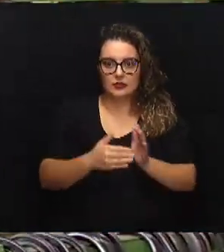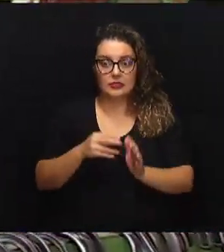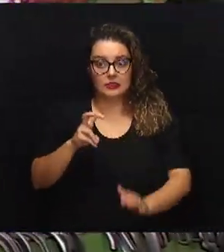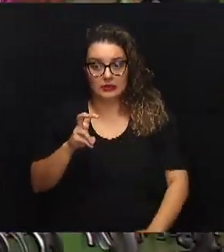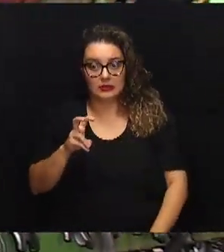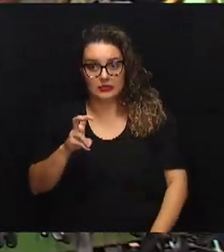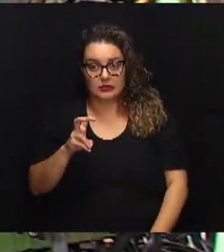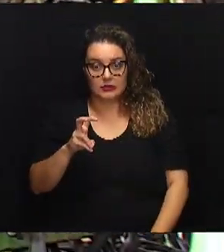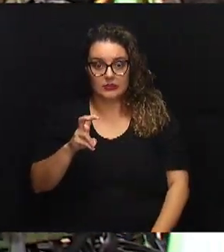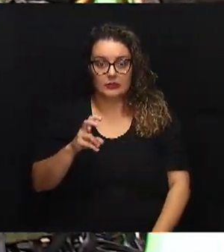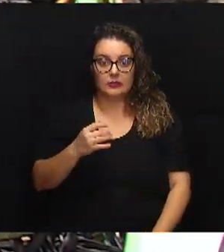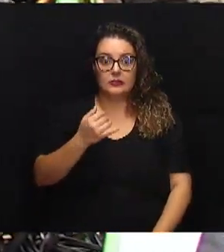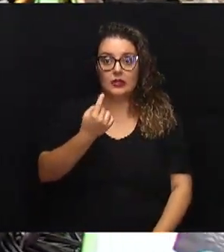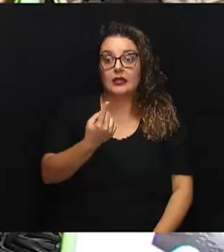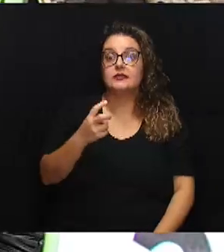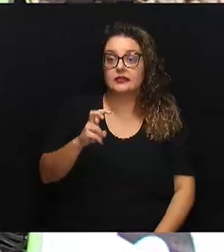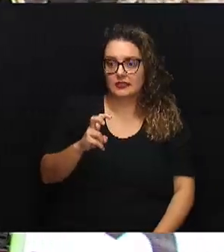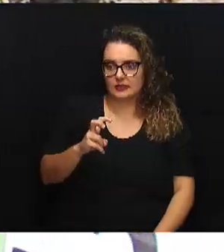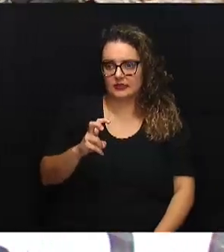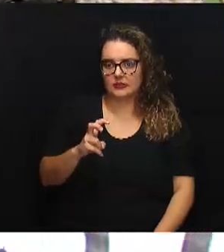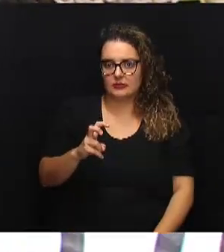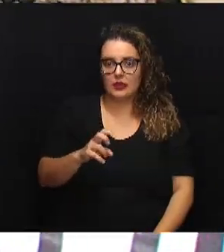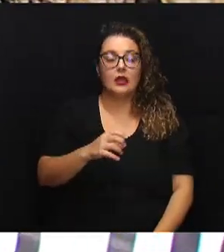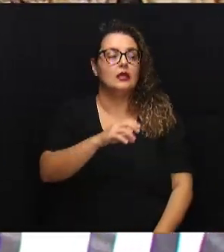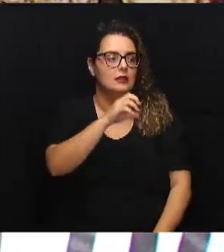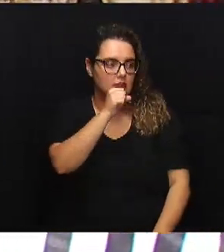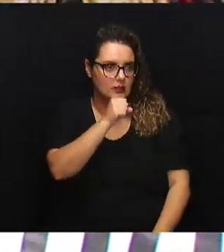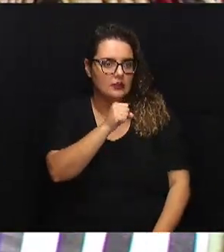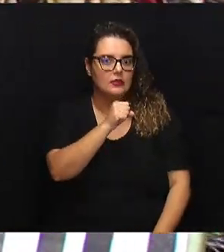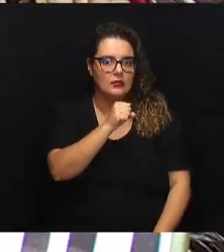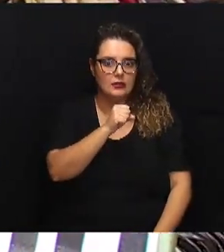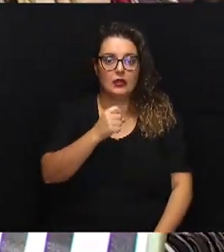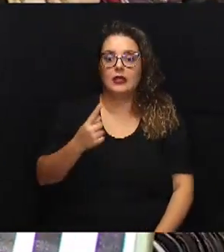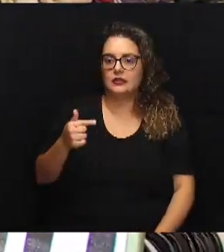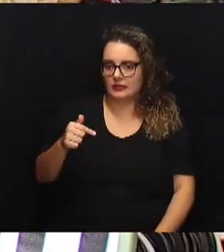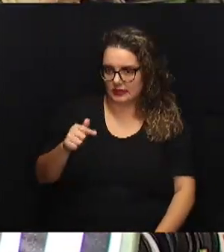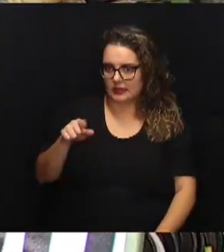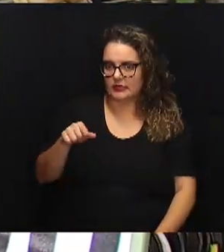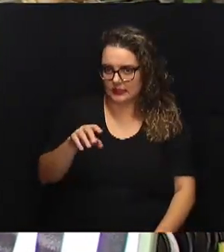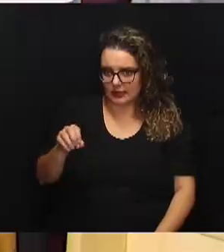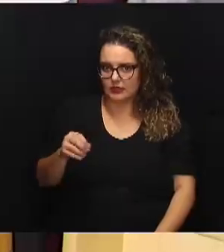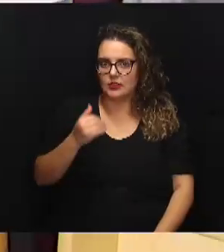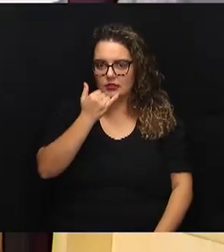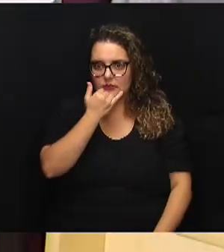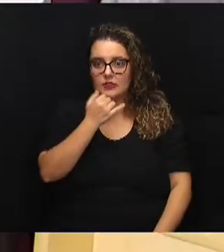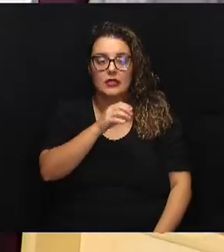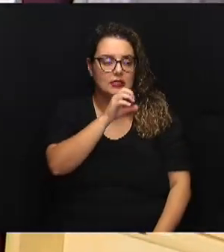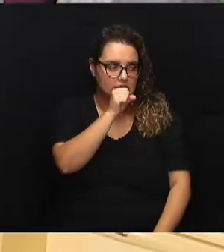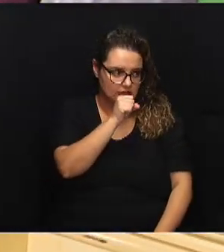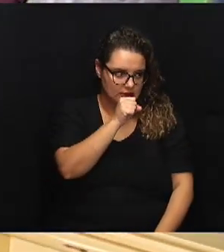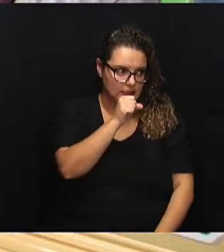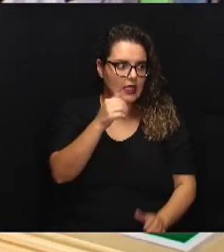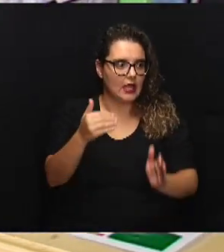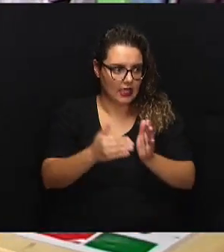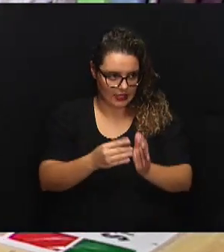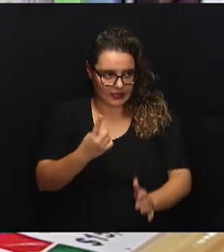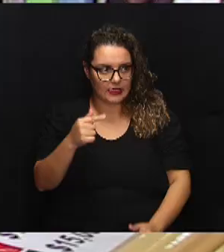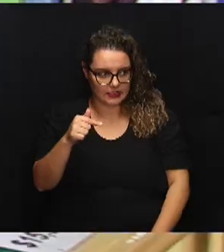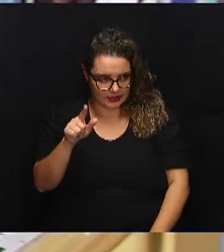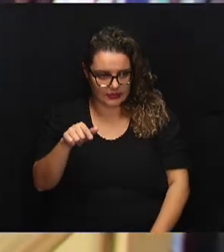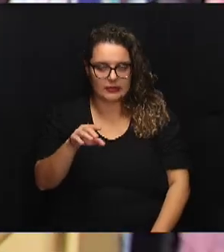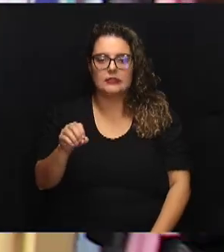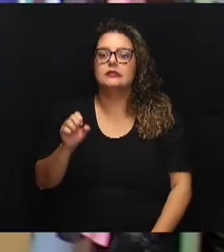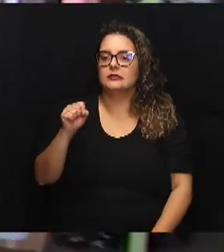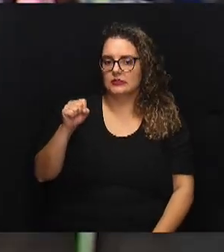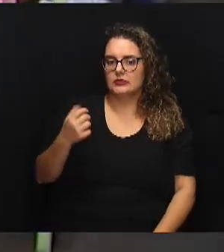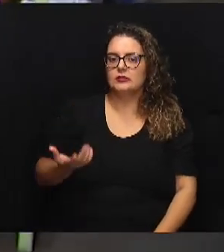às 15 horas. Então sábado também tem. 17 horas, desculpa, 17 horas. Sábado até às 17 horas, Isso, né? tá. E